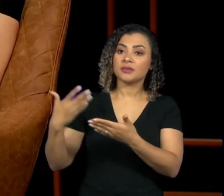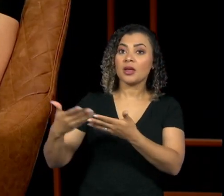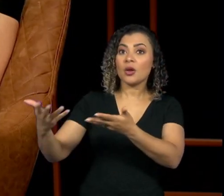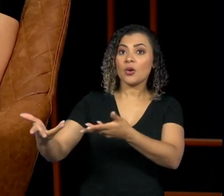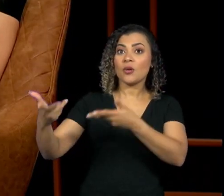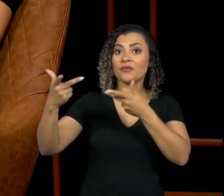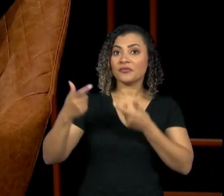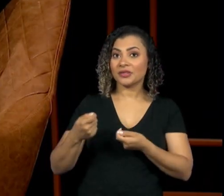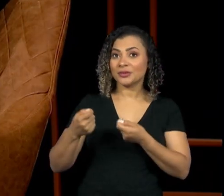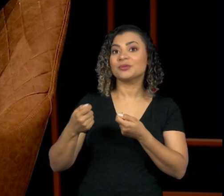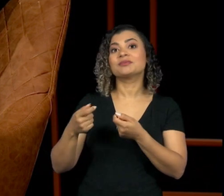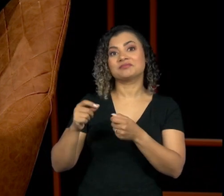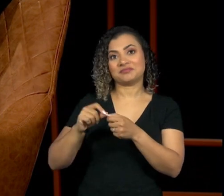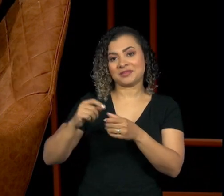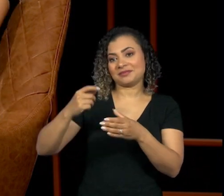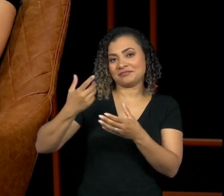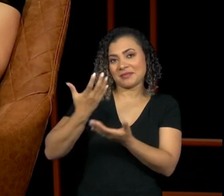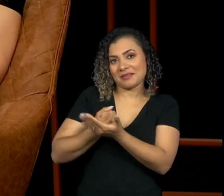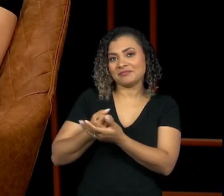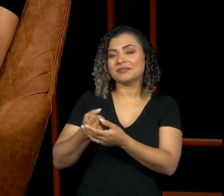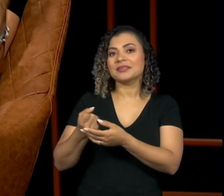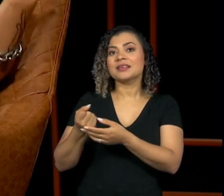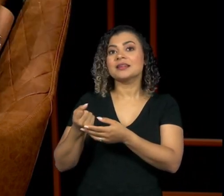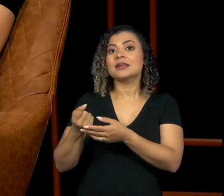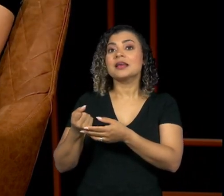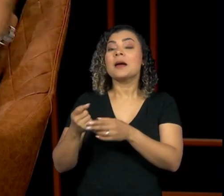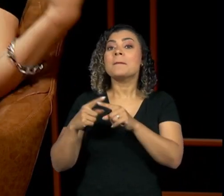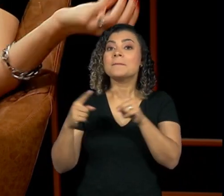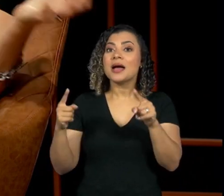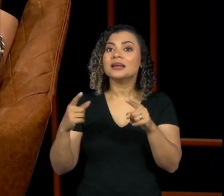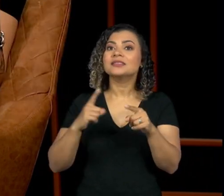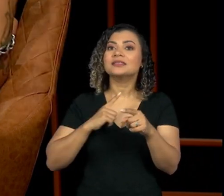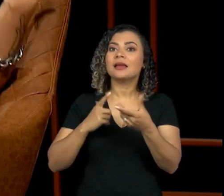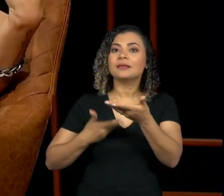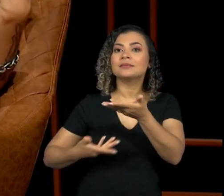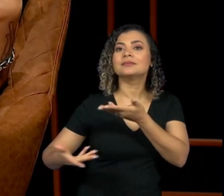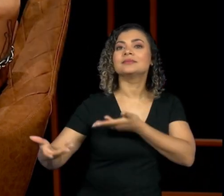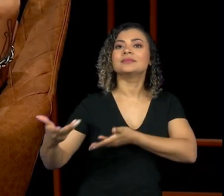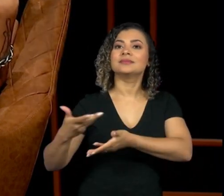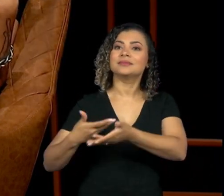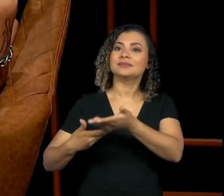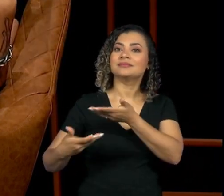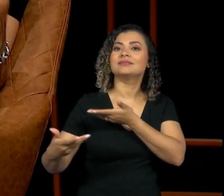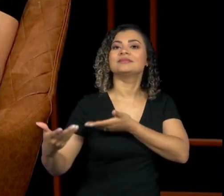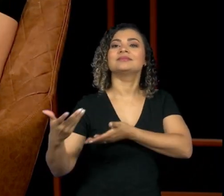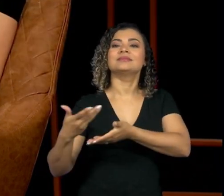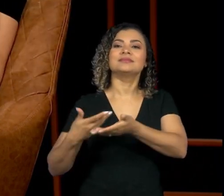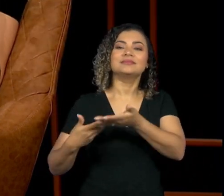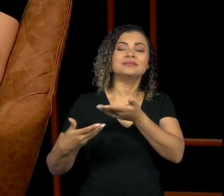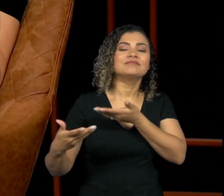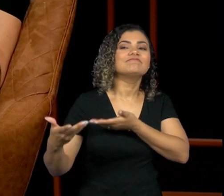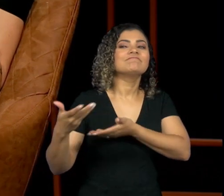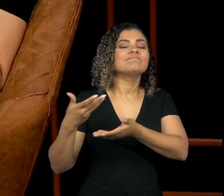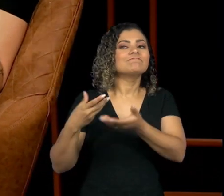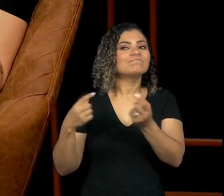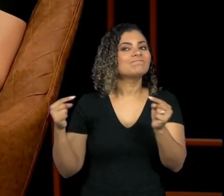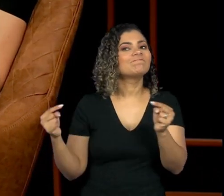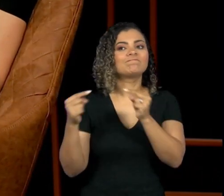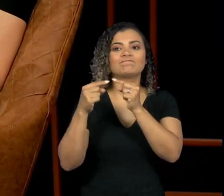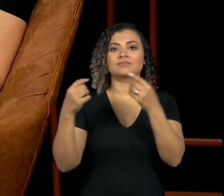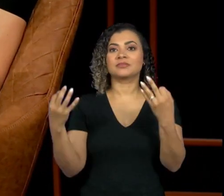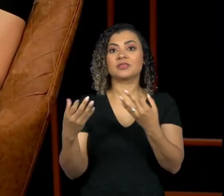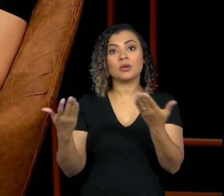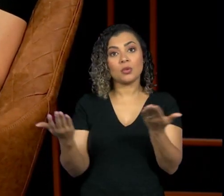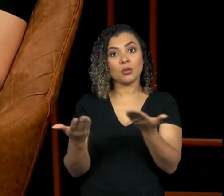para fazer esse clipe. E aí tem ainda essa energia, assim, no ar. E hoje, enfim,